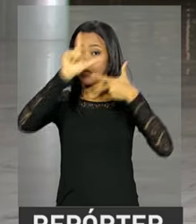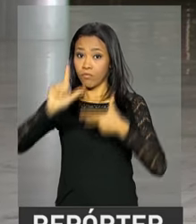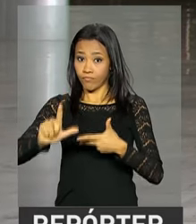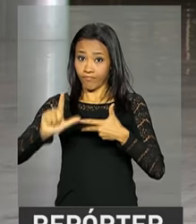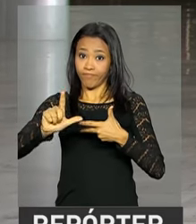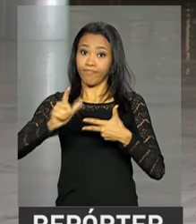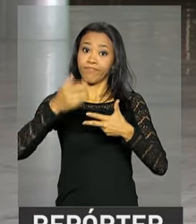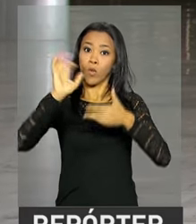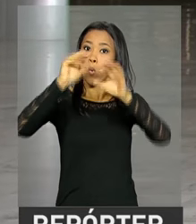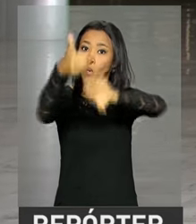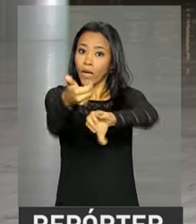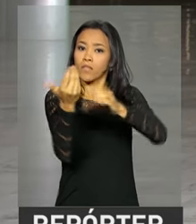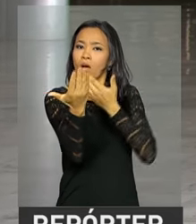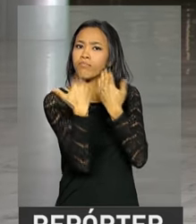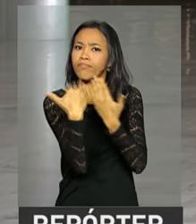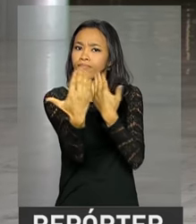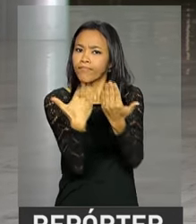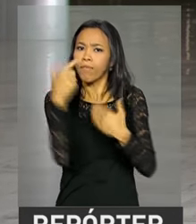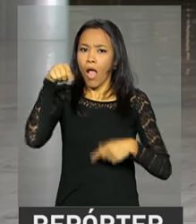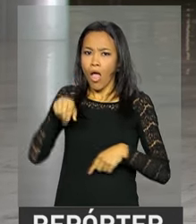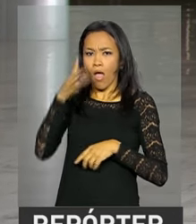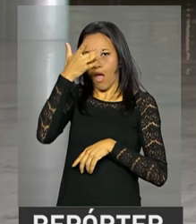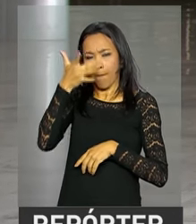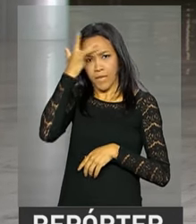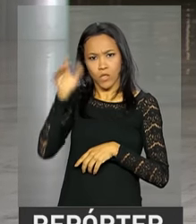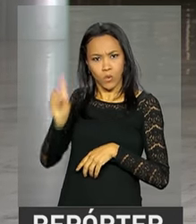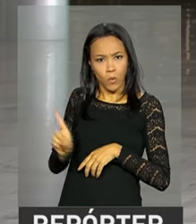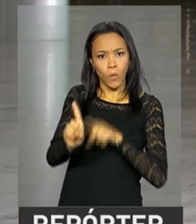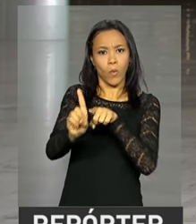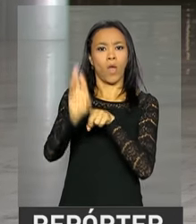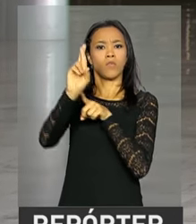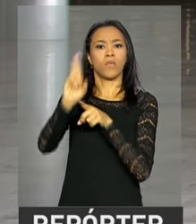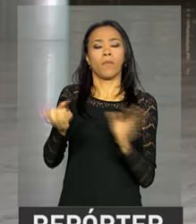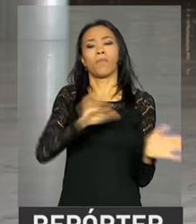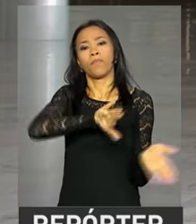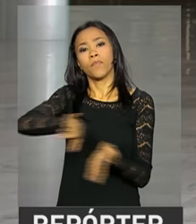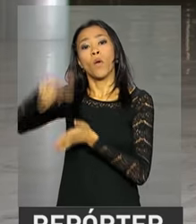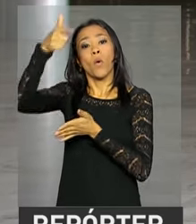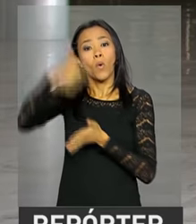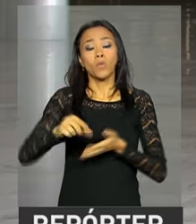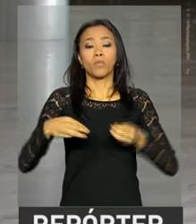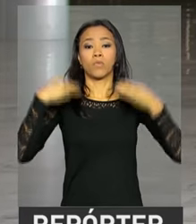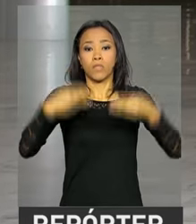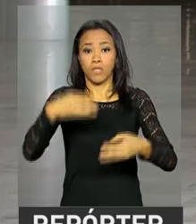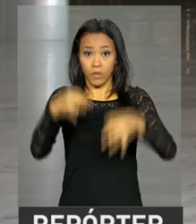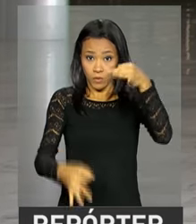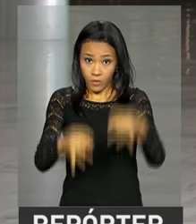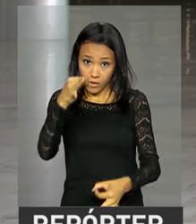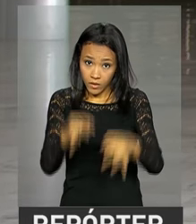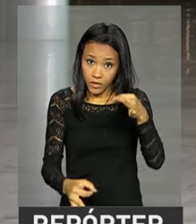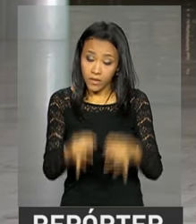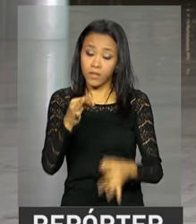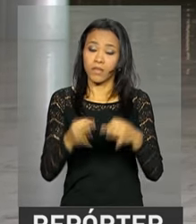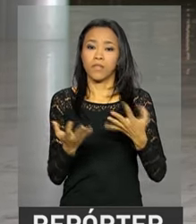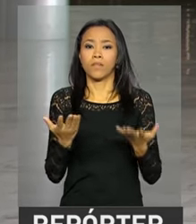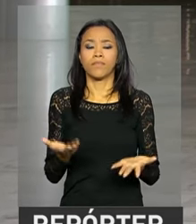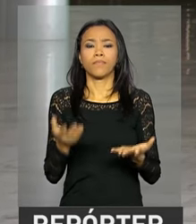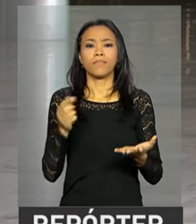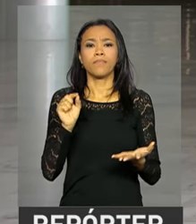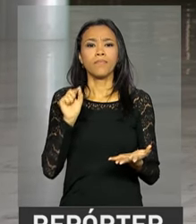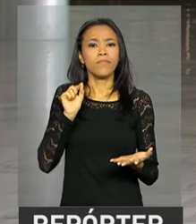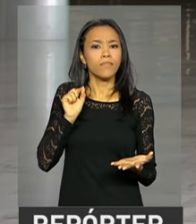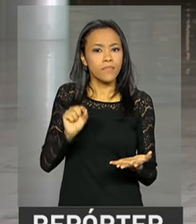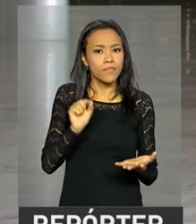Alexandre de Moraes, que já comandava aí o Ministério da Justiça, fica à frente agora, portanto, do da pasta da